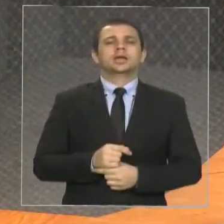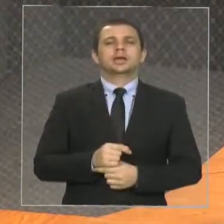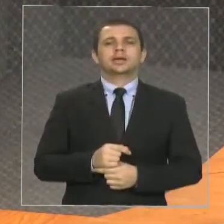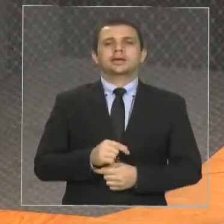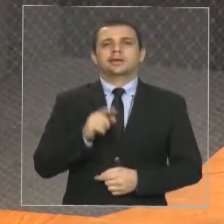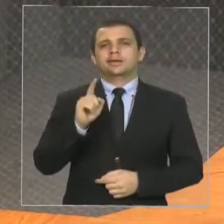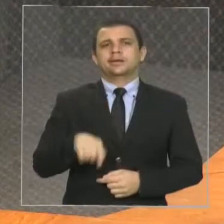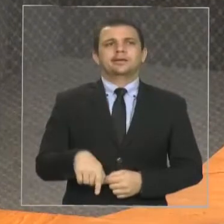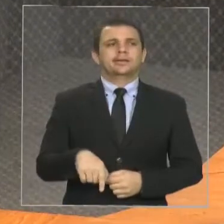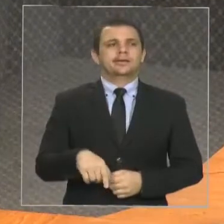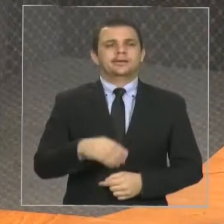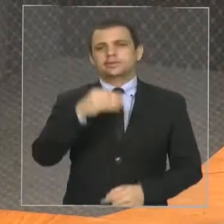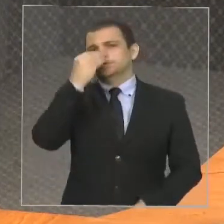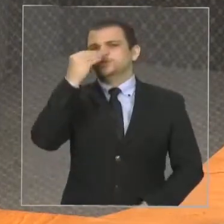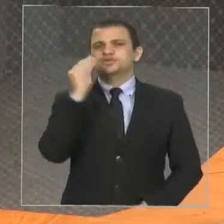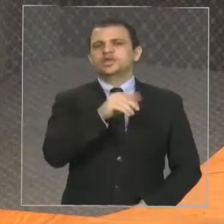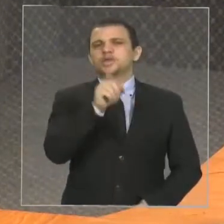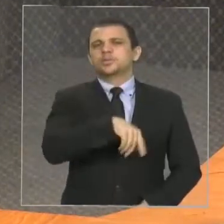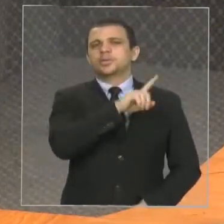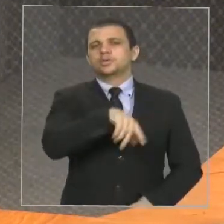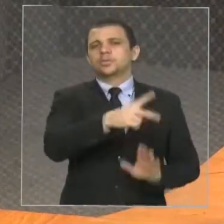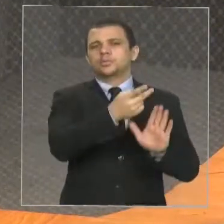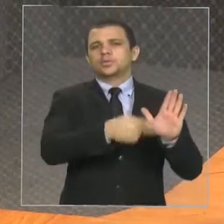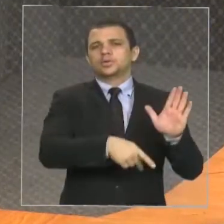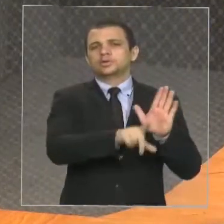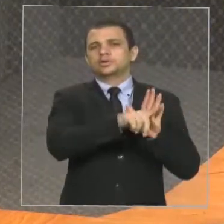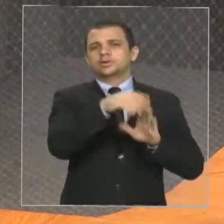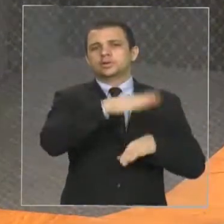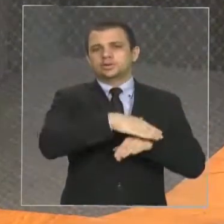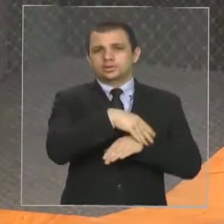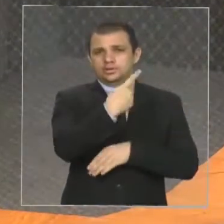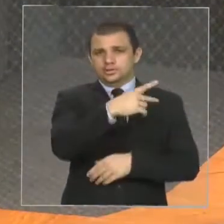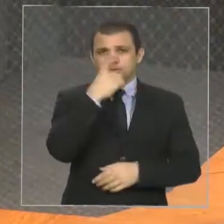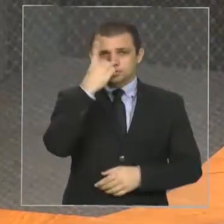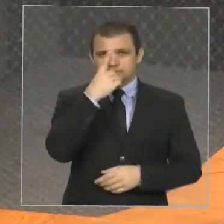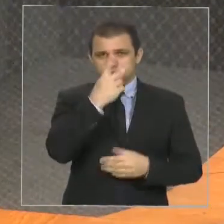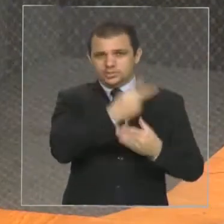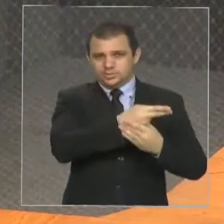não reprovou, deputado Vinícius, projeto nenhum sobre Uber,